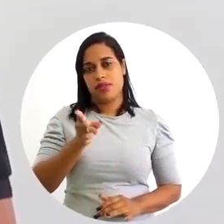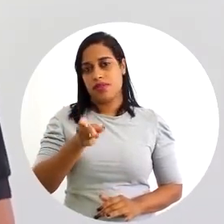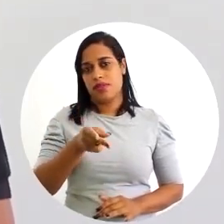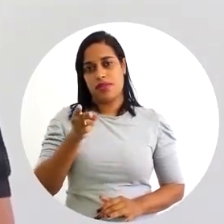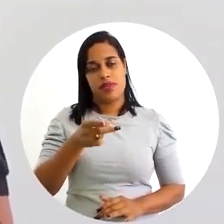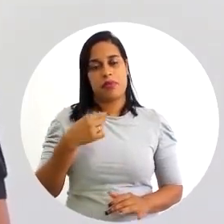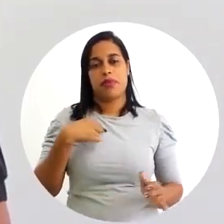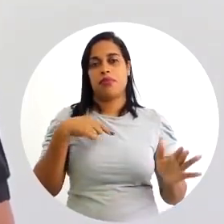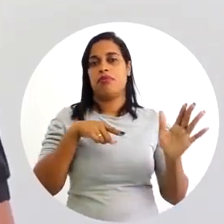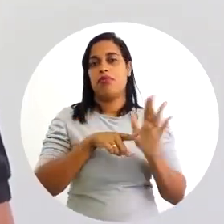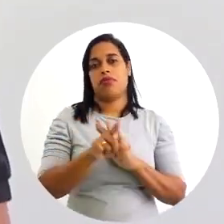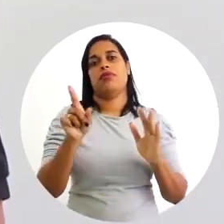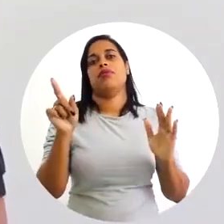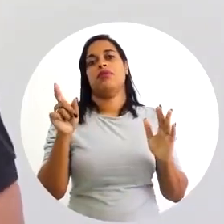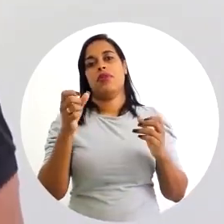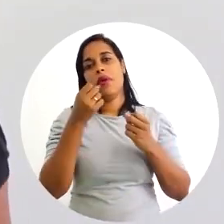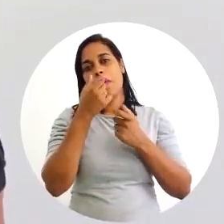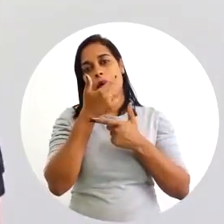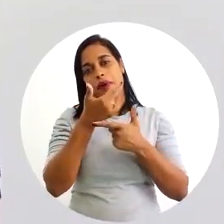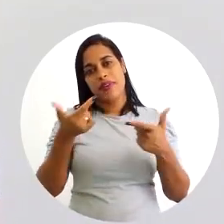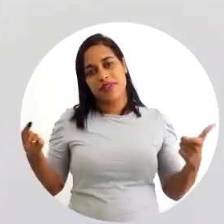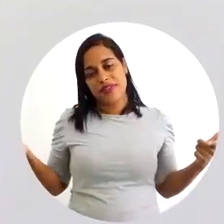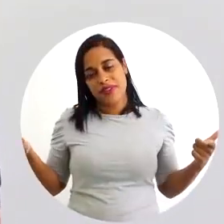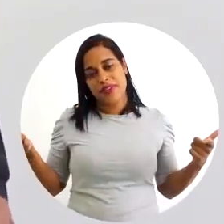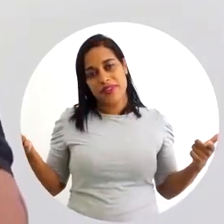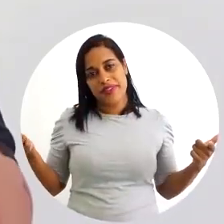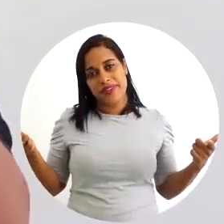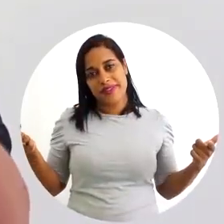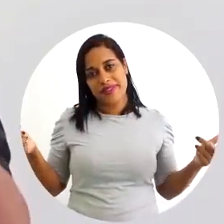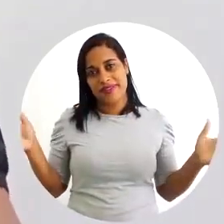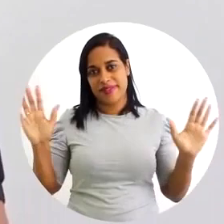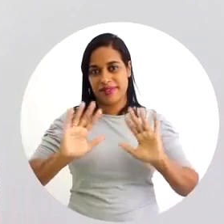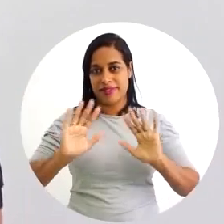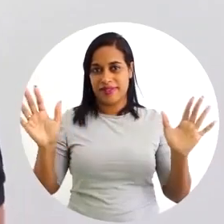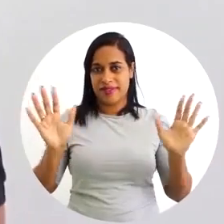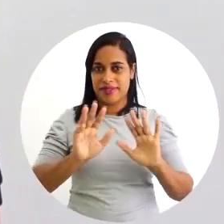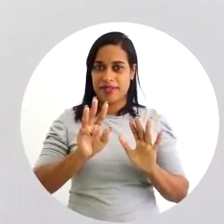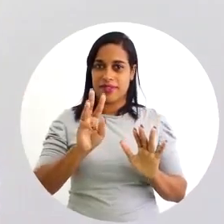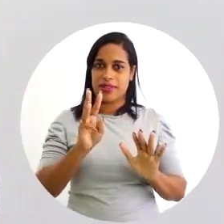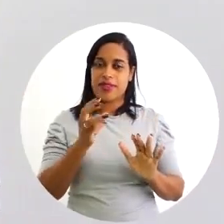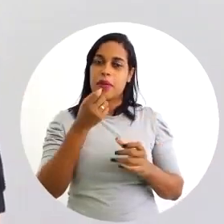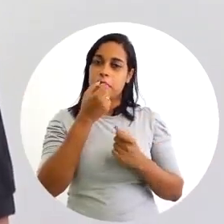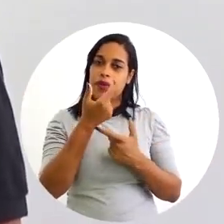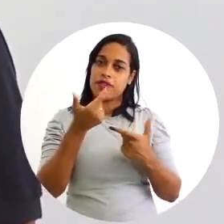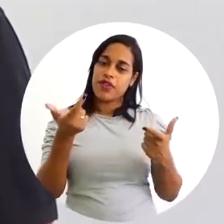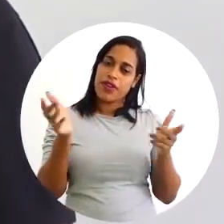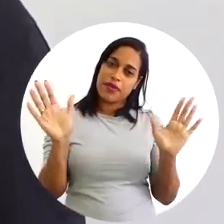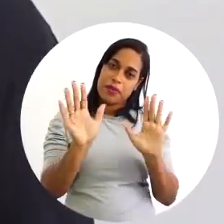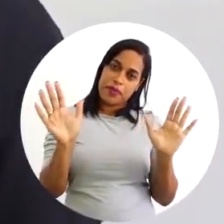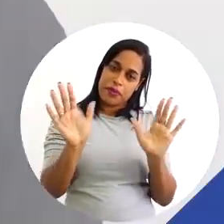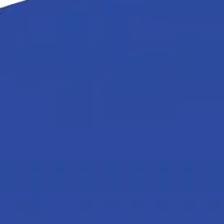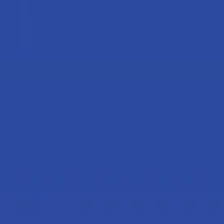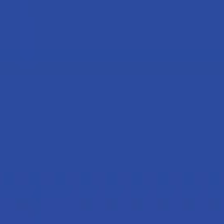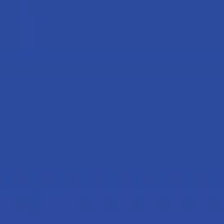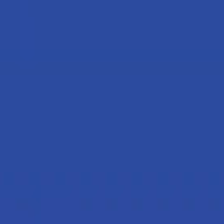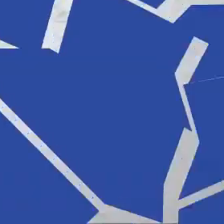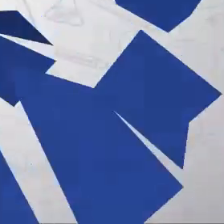esclarecer e boa sorte para todos, and I hope to see you soon. Bye bye.